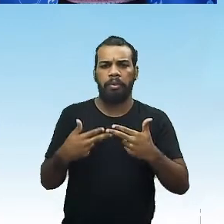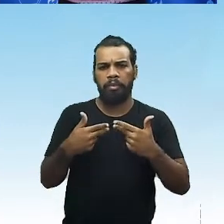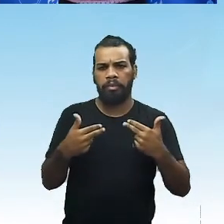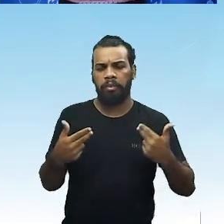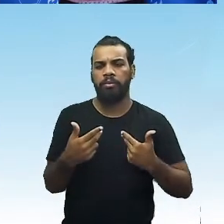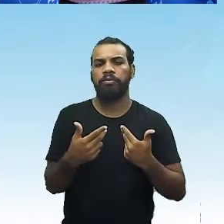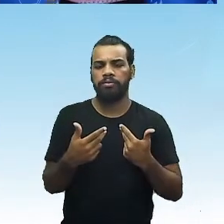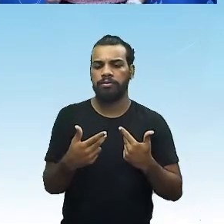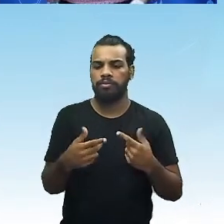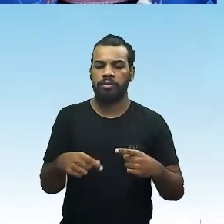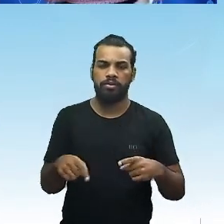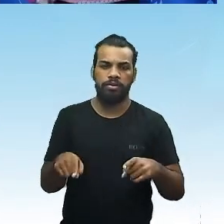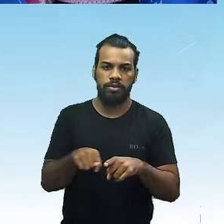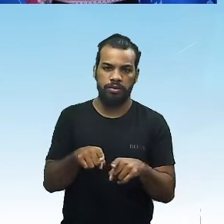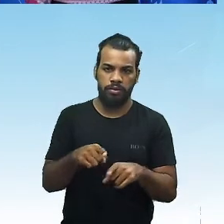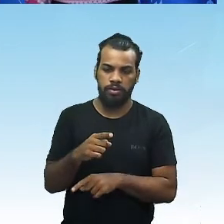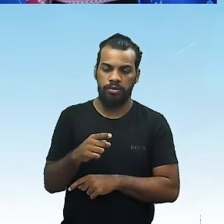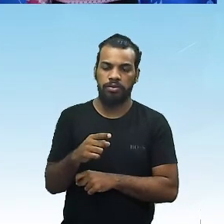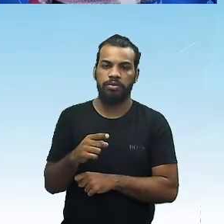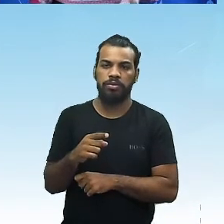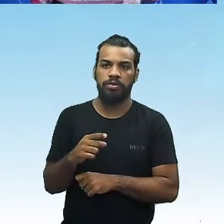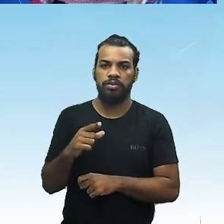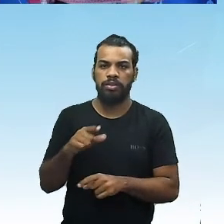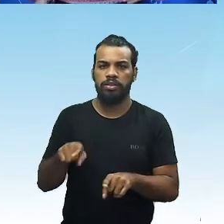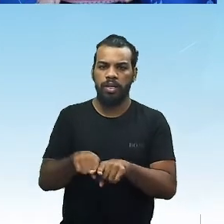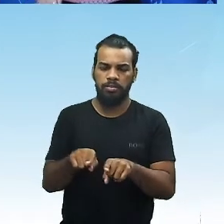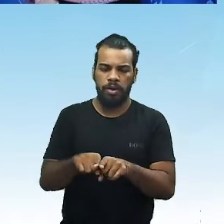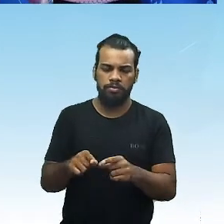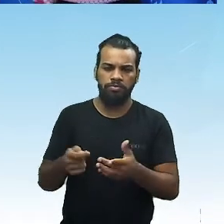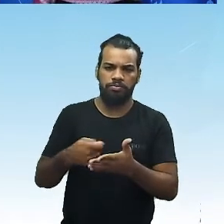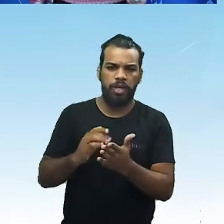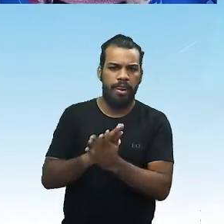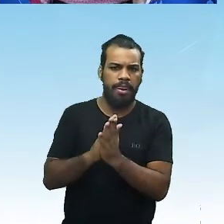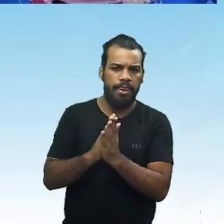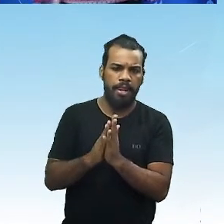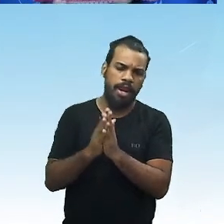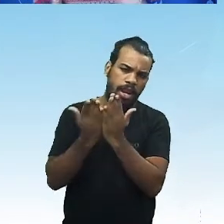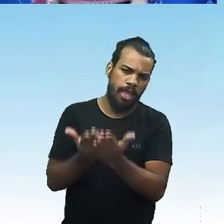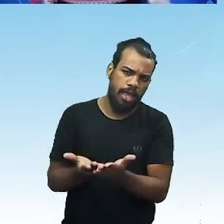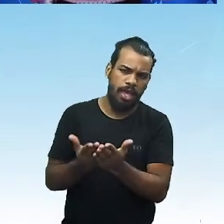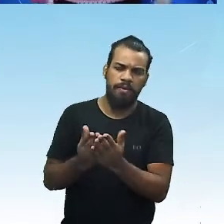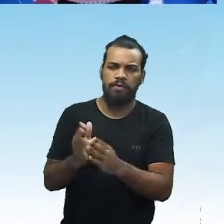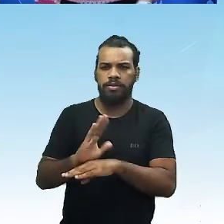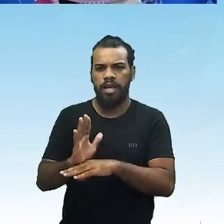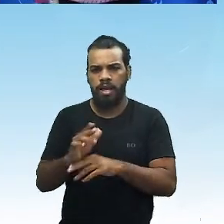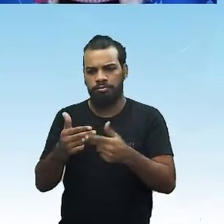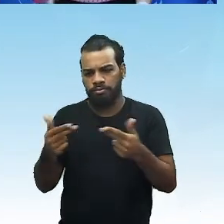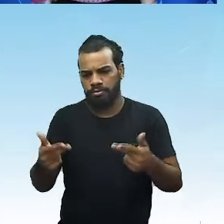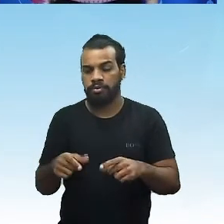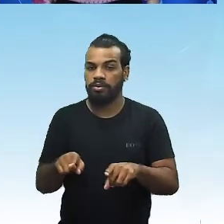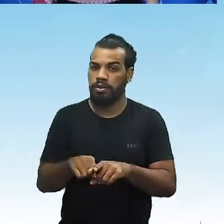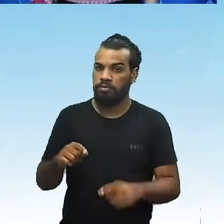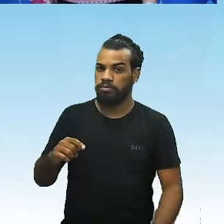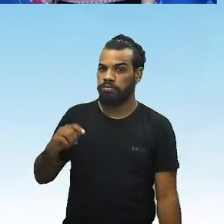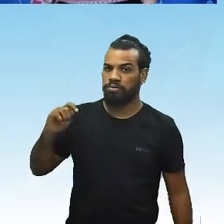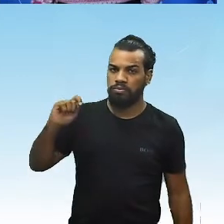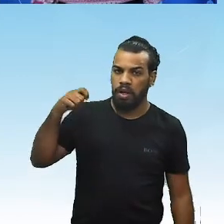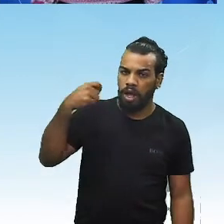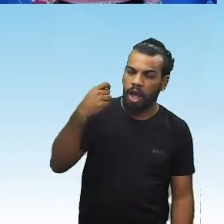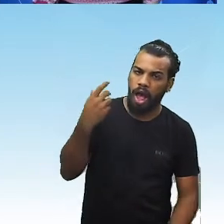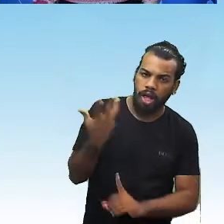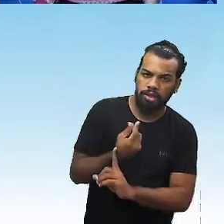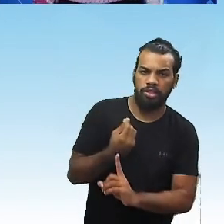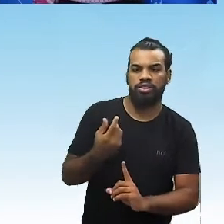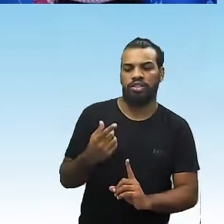teatrais, inclusive a Ópera do Malandro, escreveu também livros, né, roteiros para cinema, enfim, né, também um grande artista que nós temos